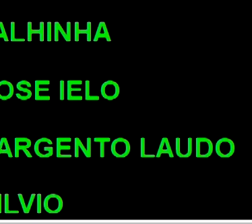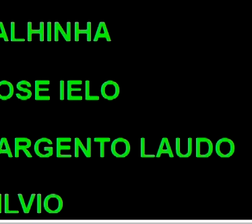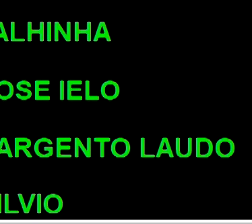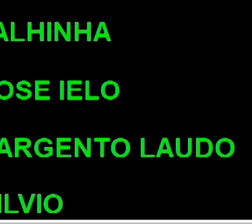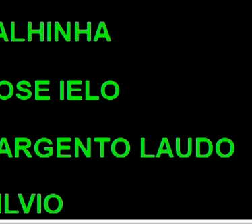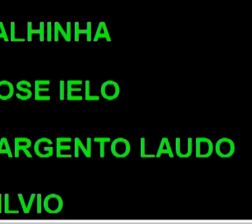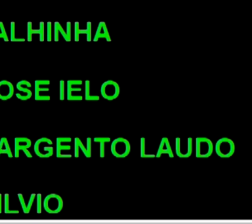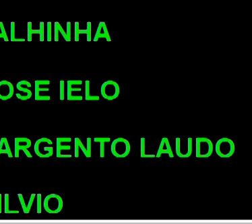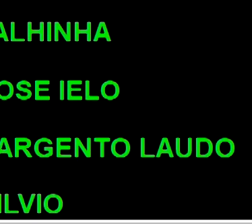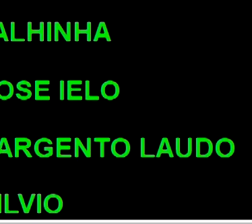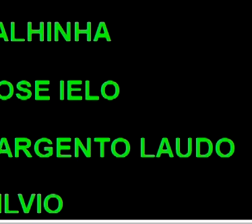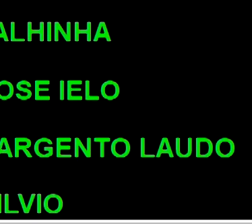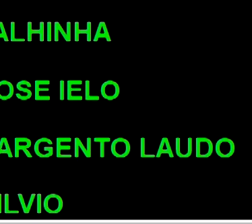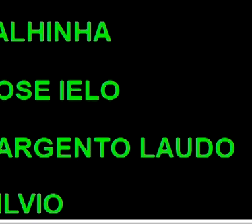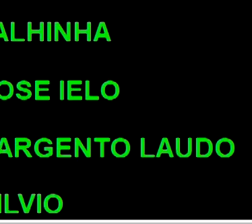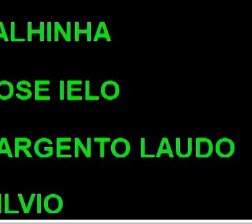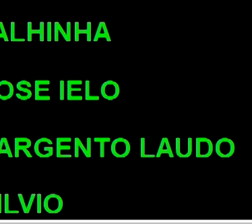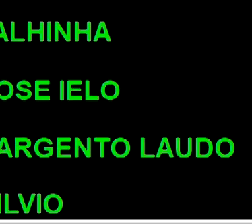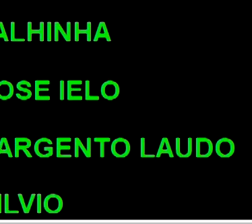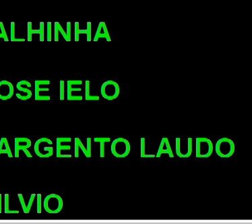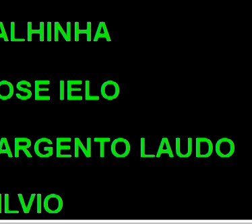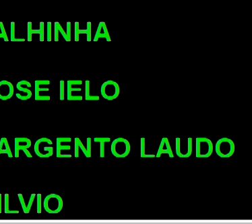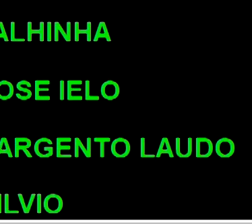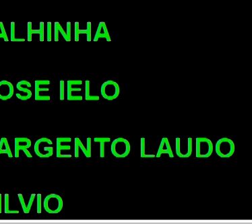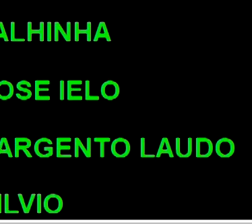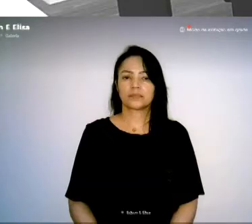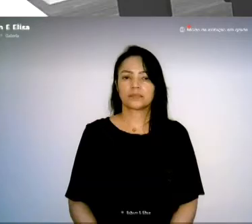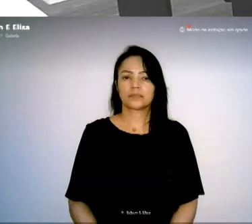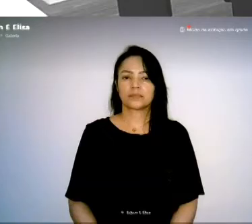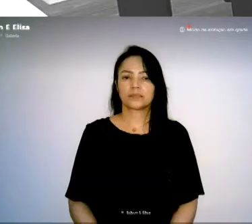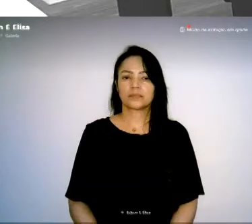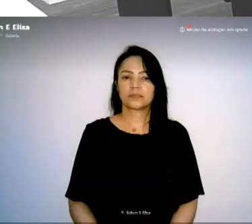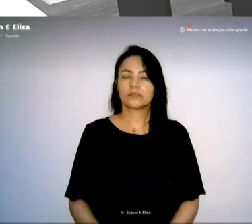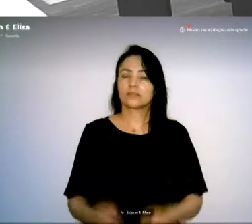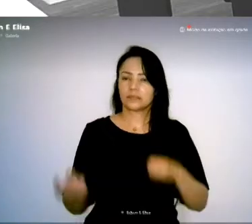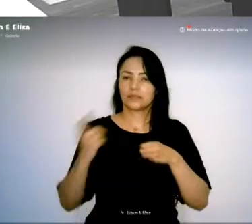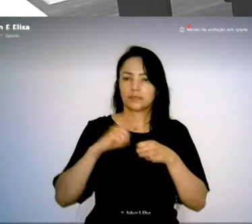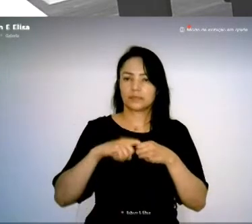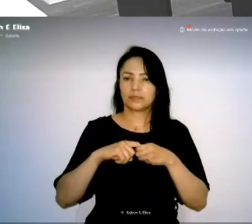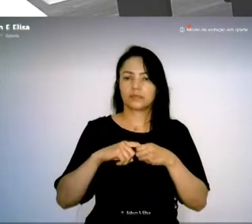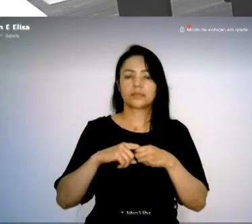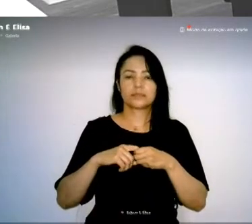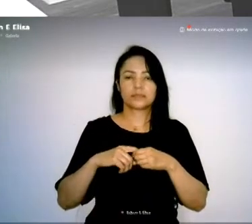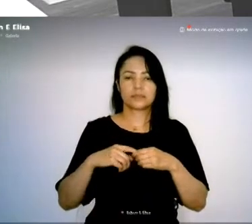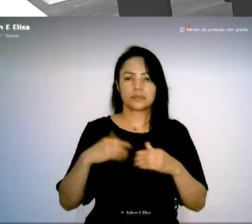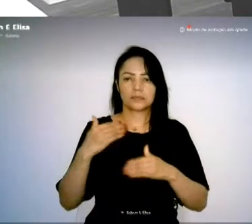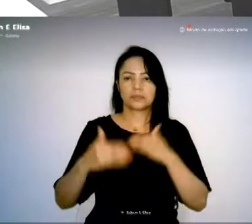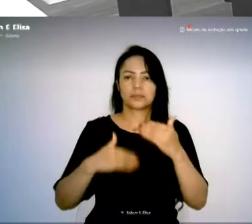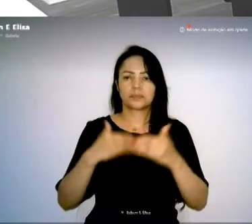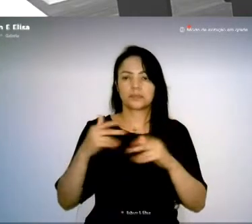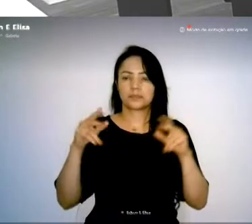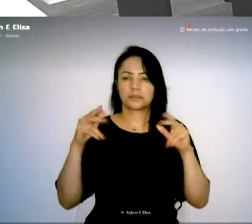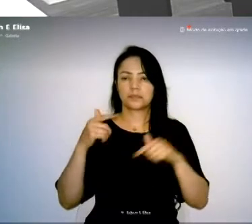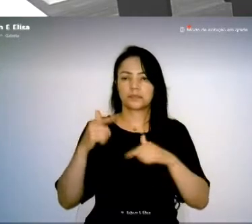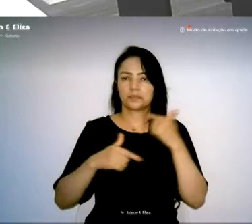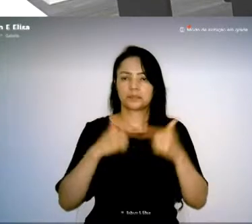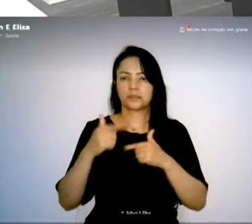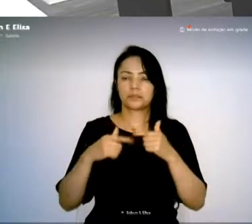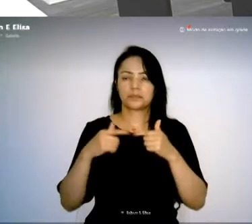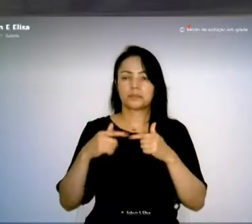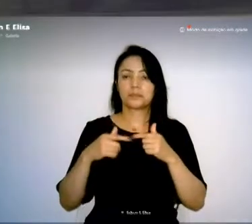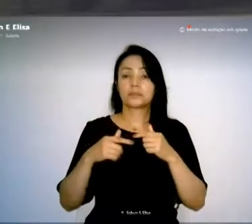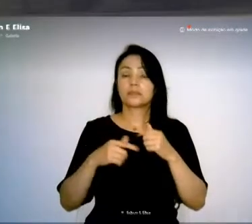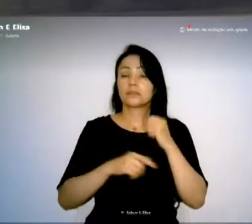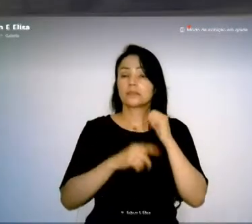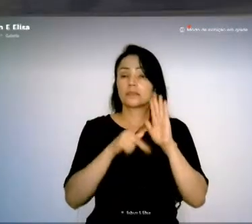9-1, com o voto contrário da vereadora Rose. Depois, uma segunda matéria não recebeu votação unânime.